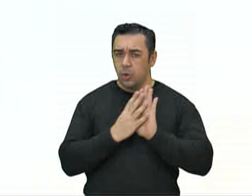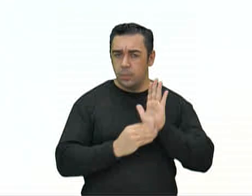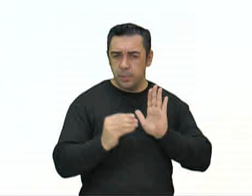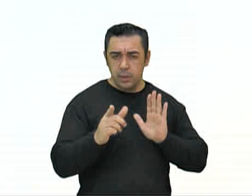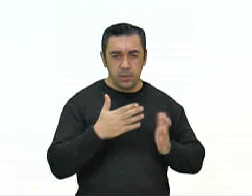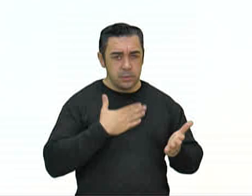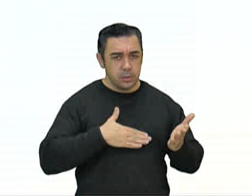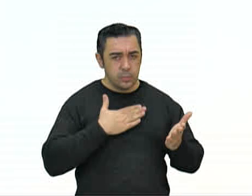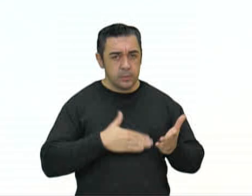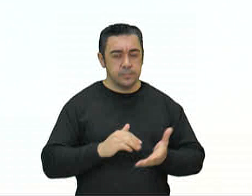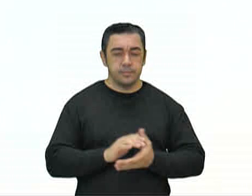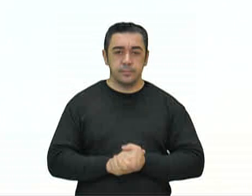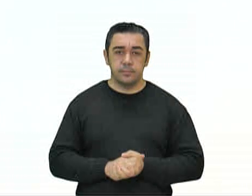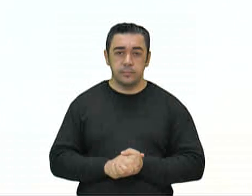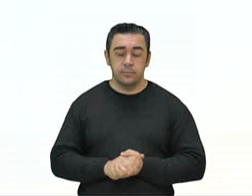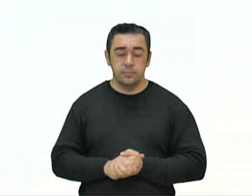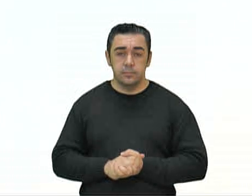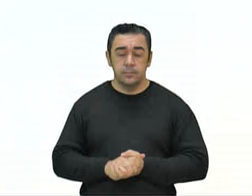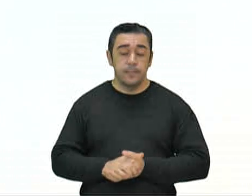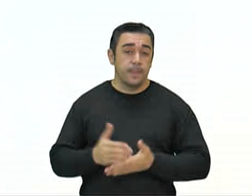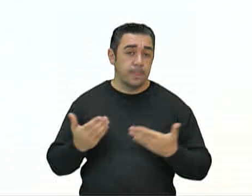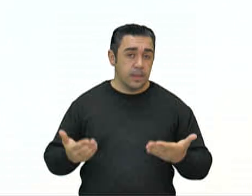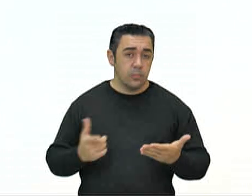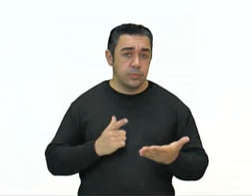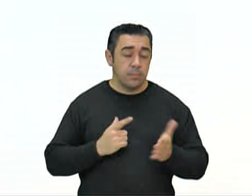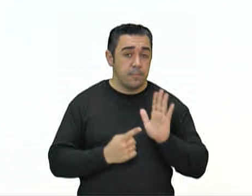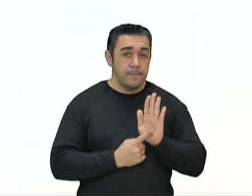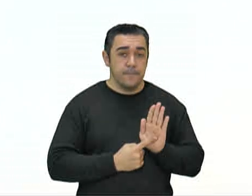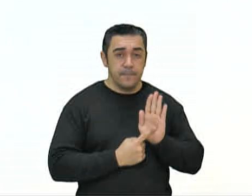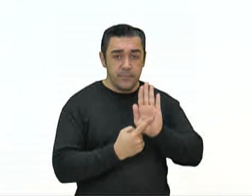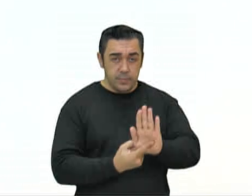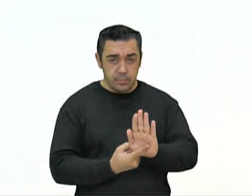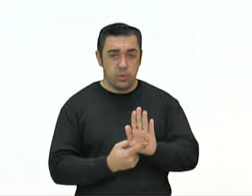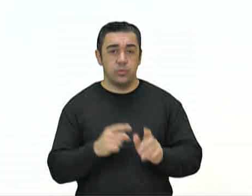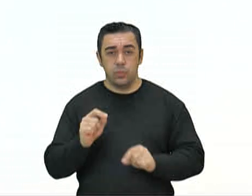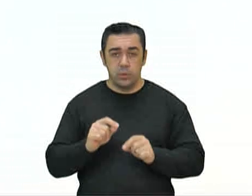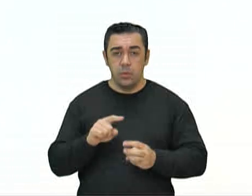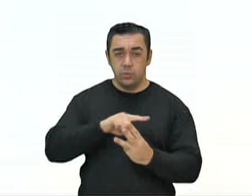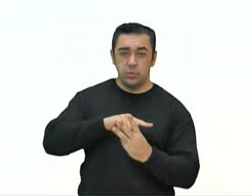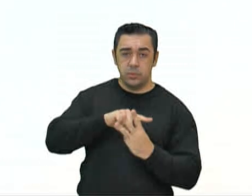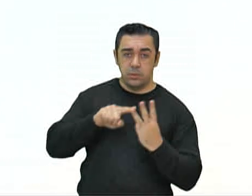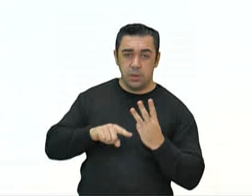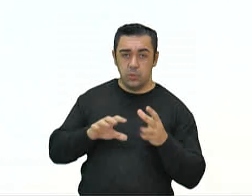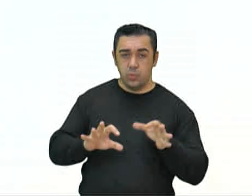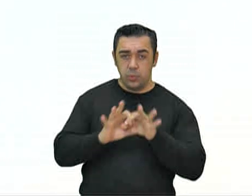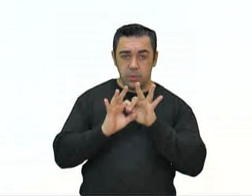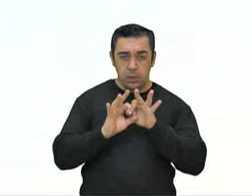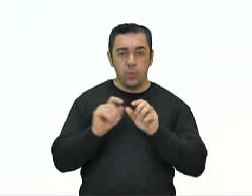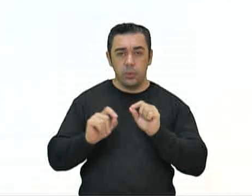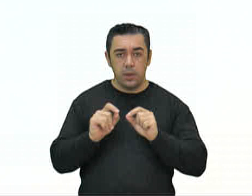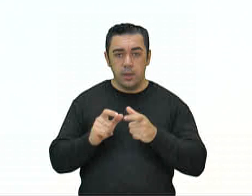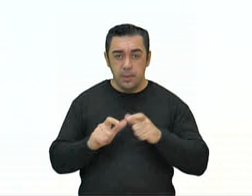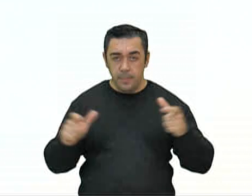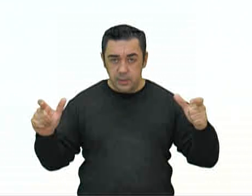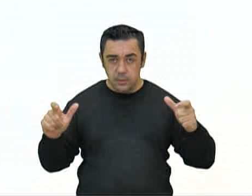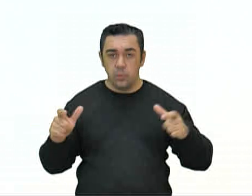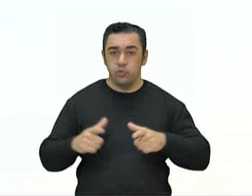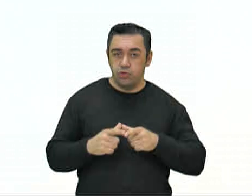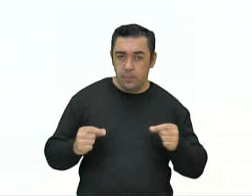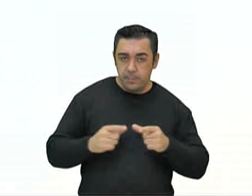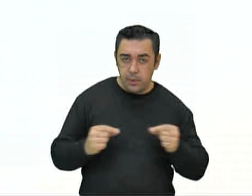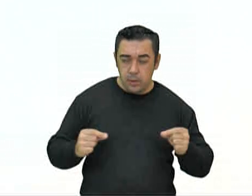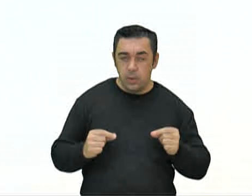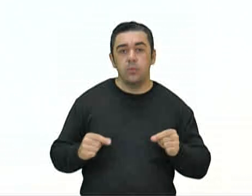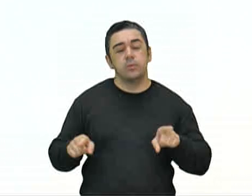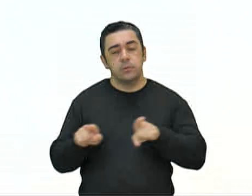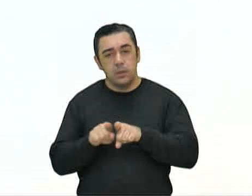tranquilo. Então, você tem aí uma charge que mostra esse eixo depois que nós falamos da expansão territorial do Japão